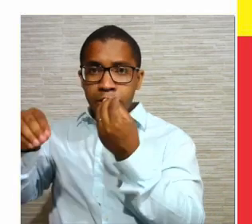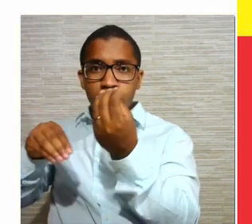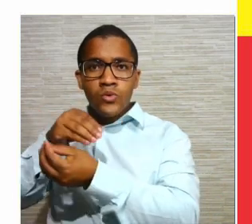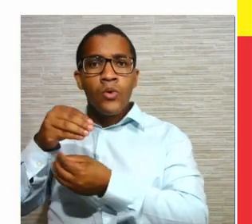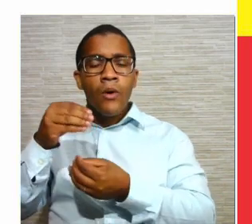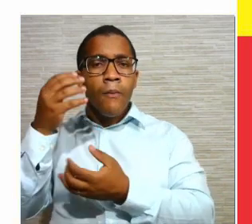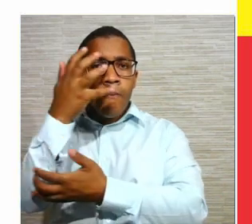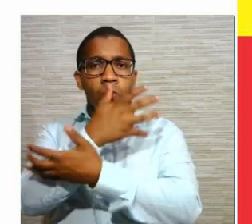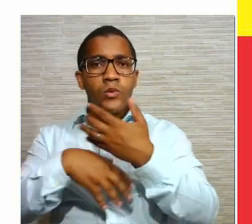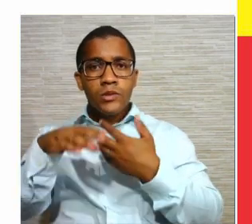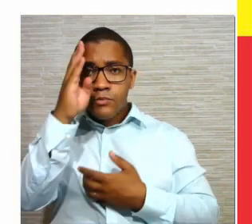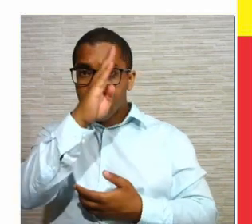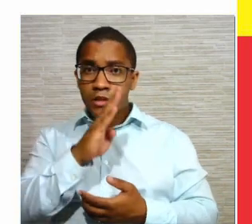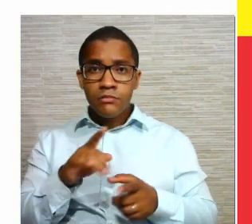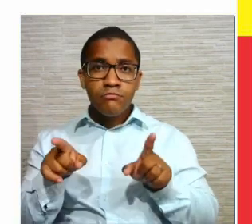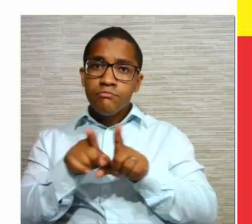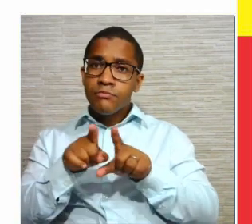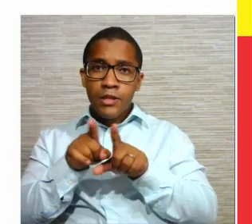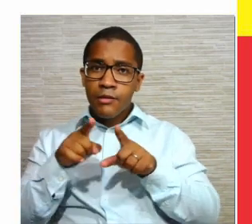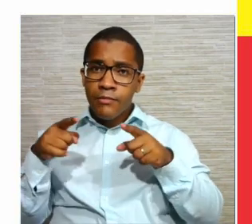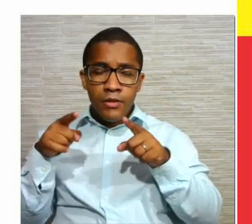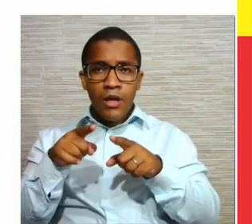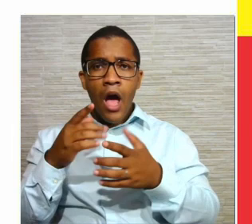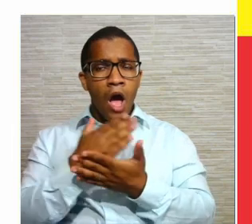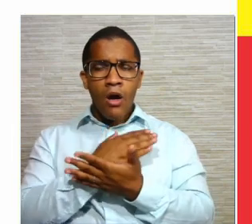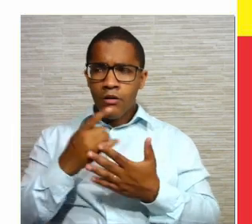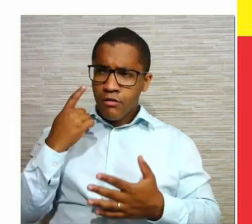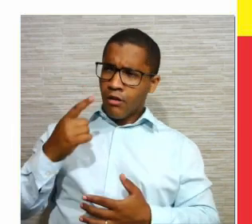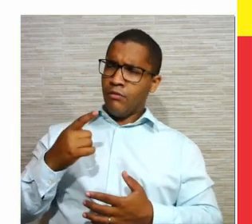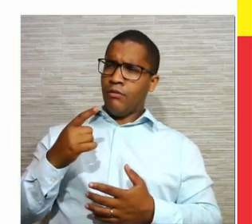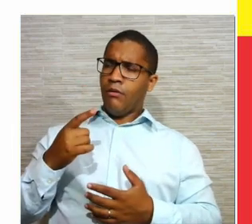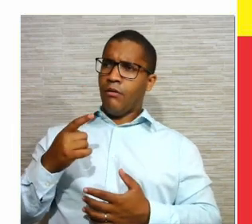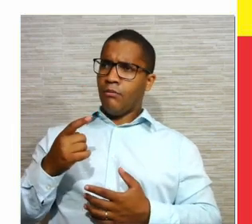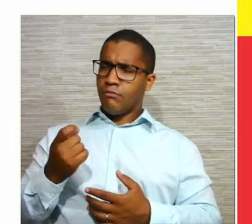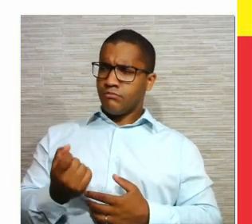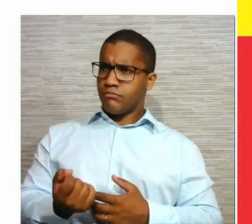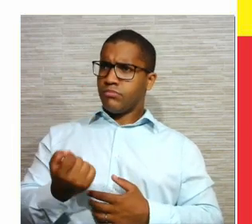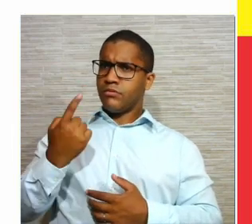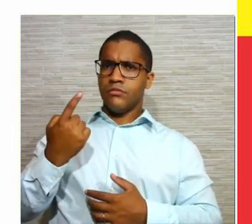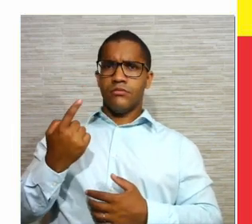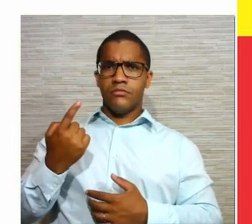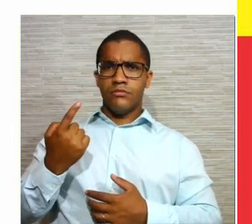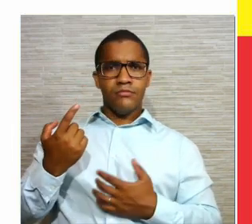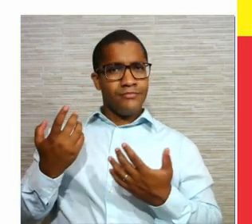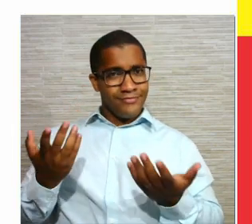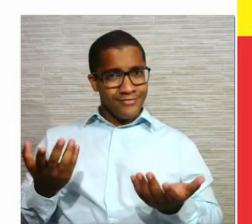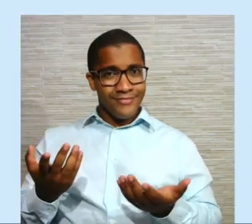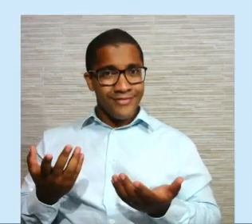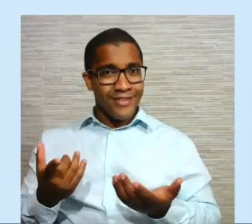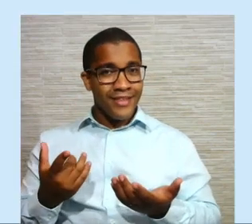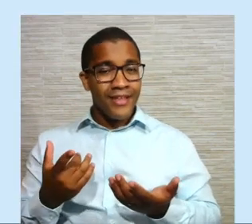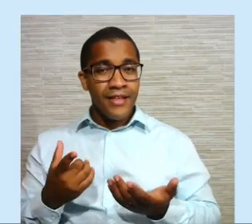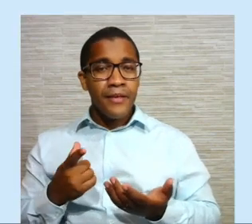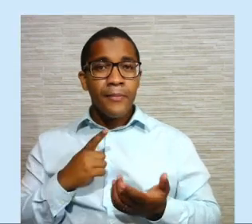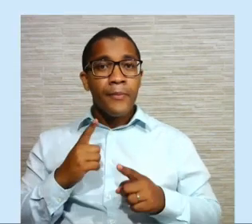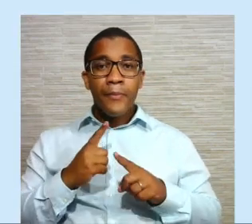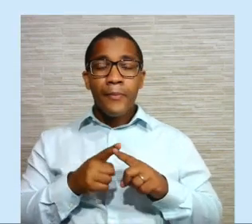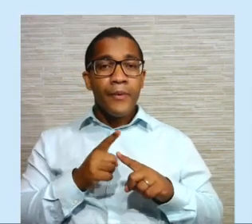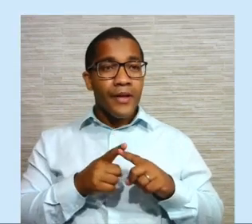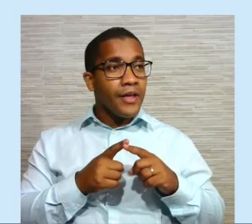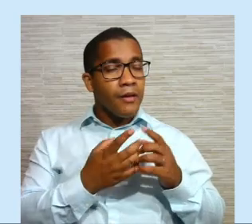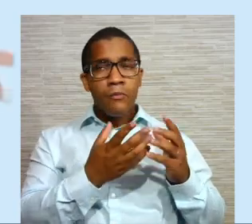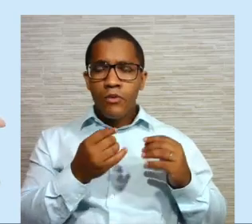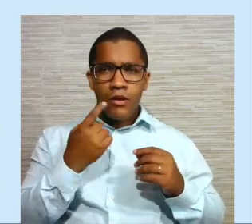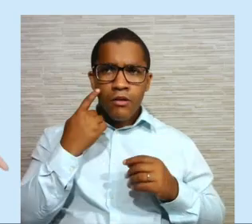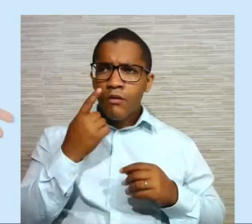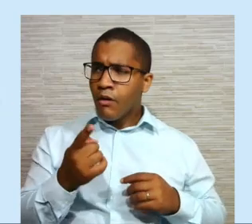na música brasileira também, o que causou estranheza para muitos, né, na época. Que, como muitos